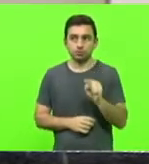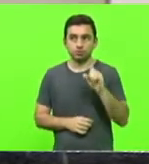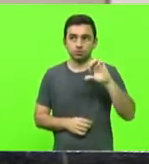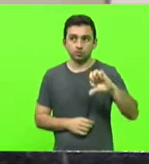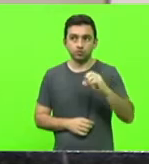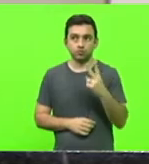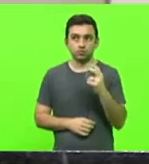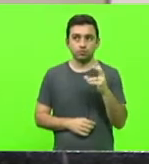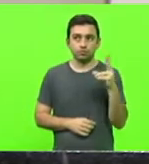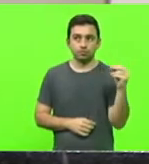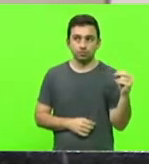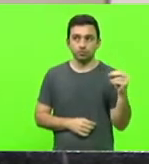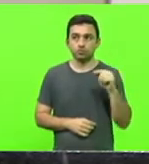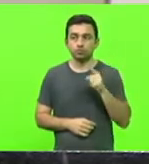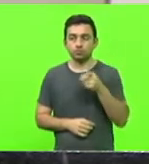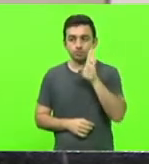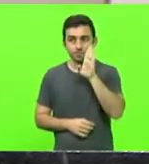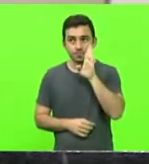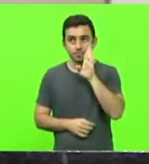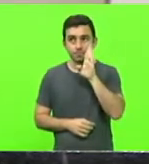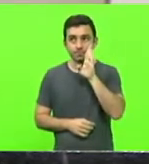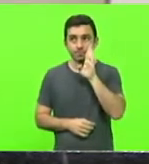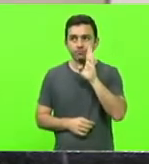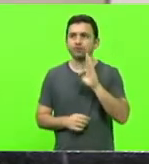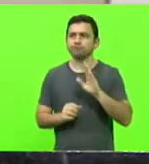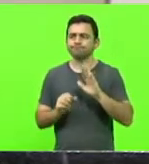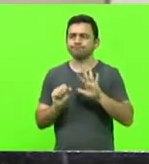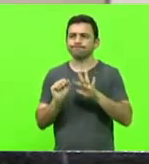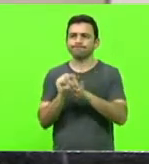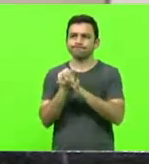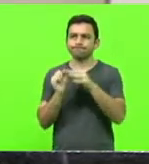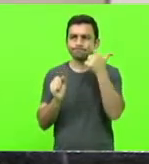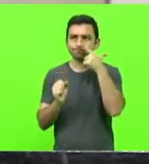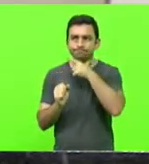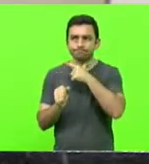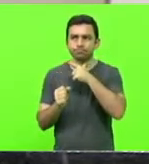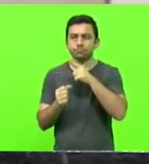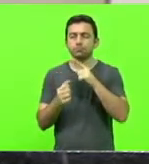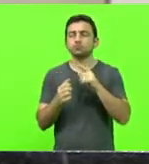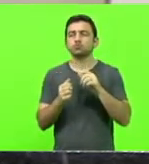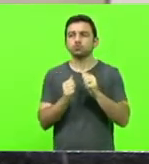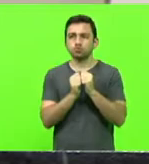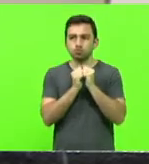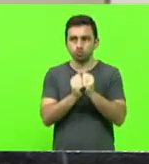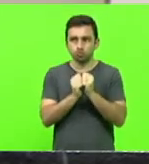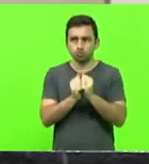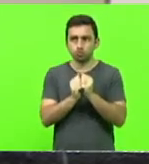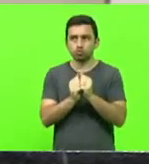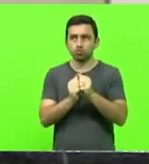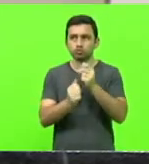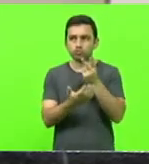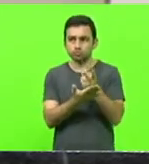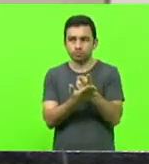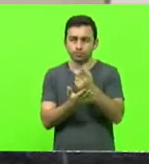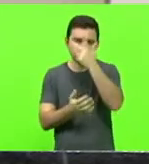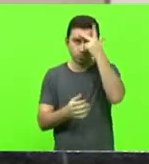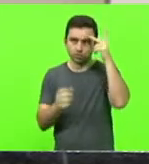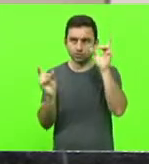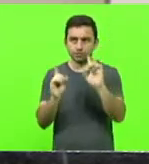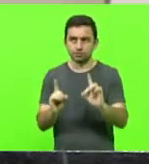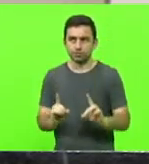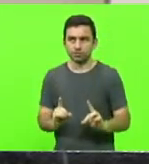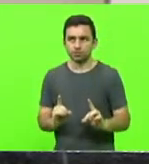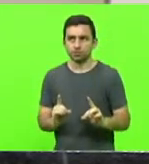296.9/2020, autor deputado Nilson Berlanda, assegura a presença de acompanhante em internação hospitalar de pessoa com deficiência acometida